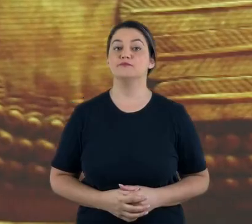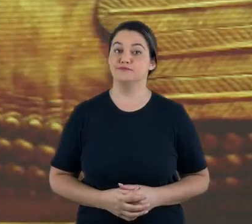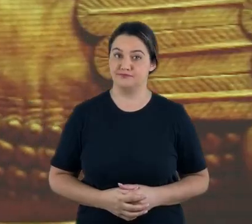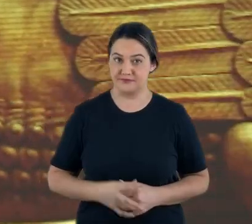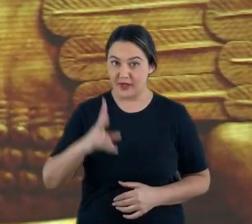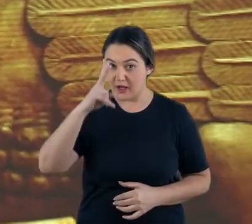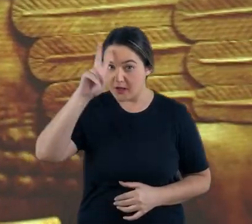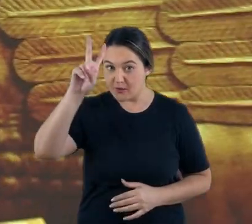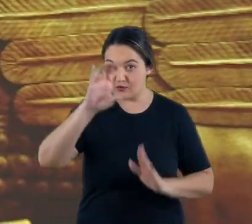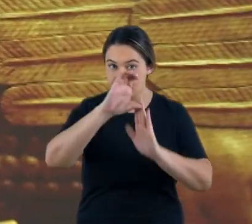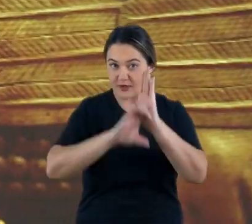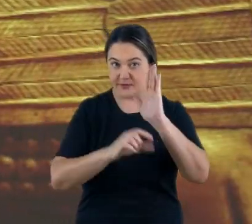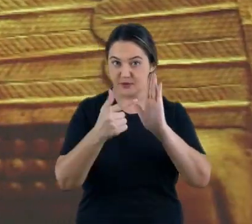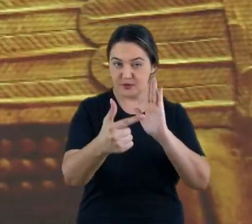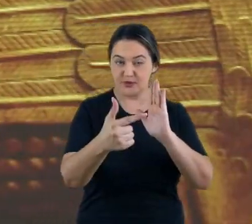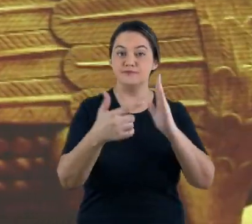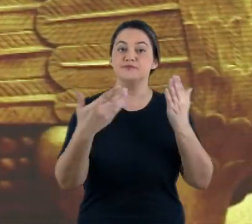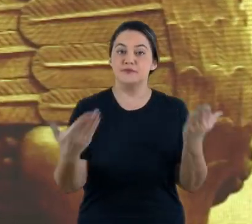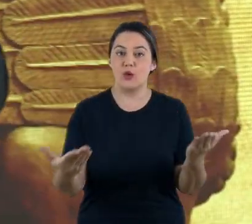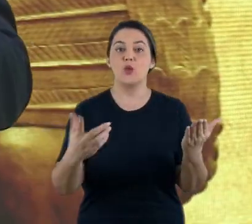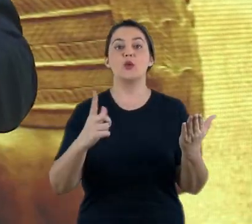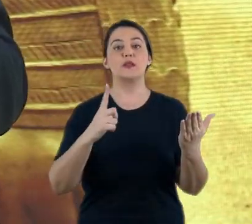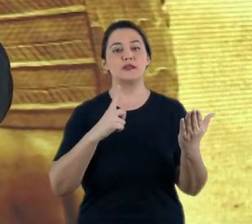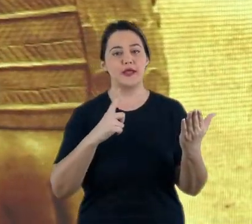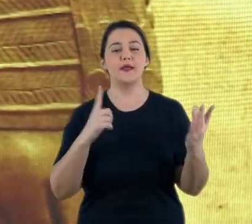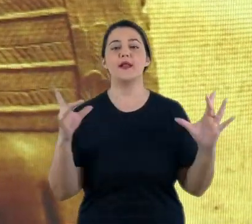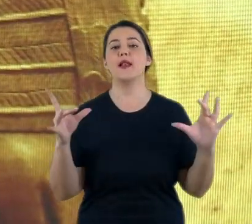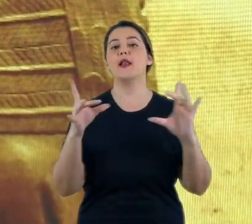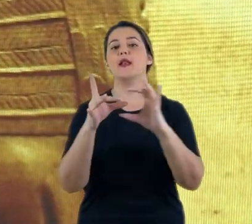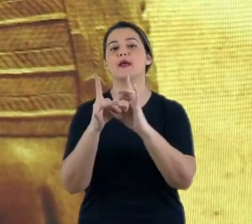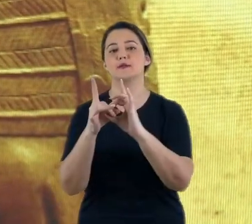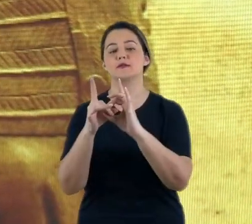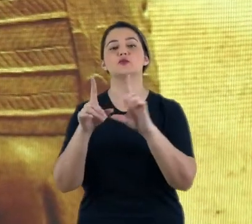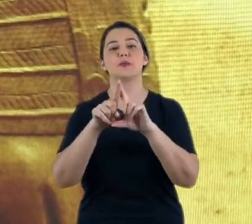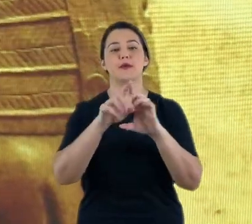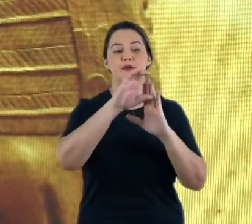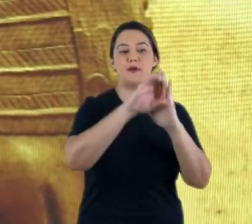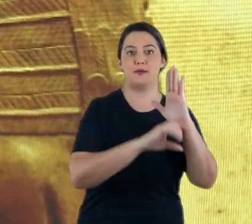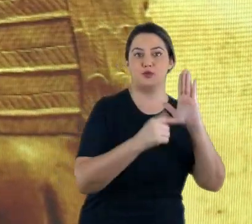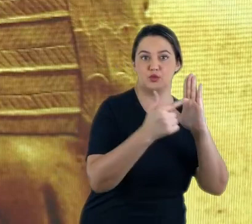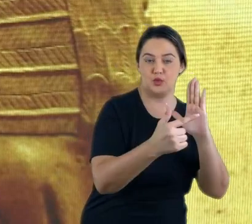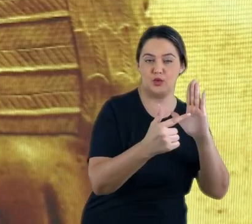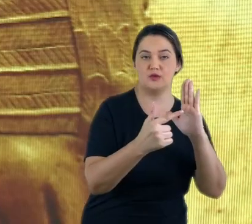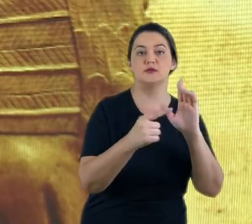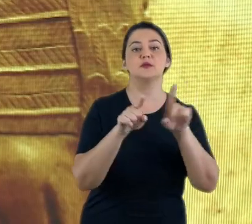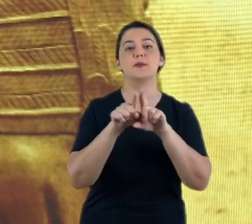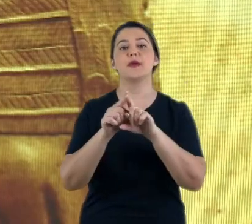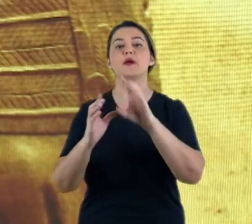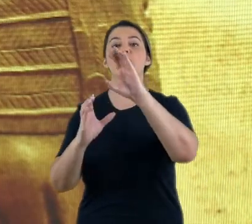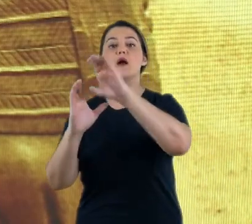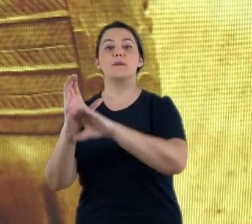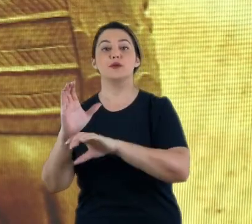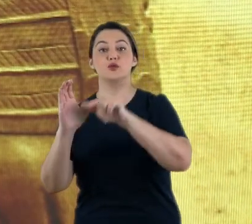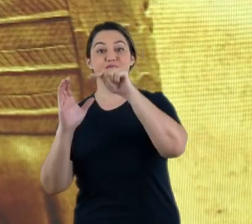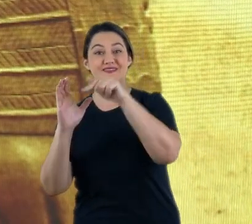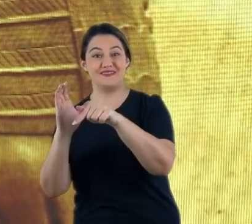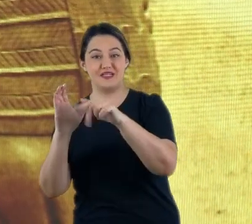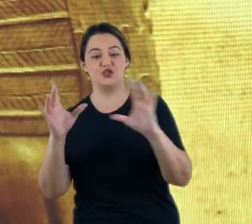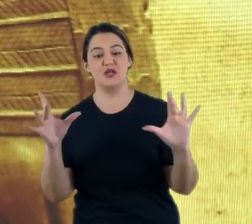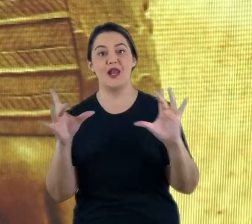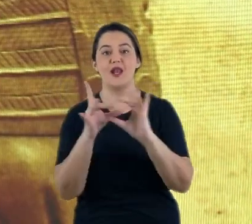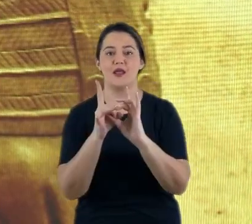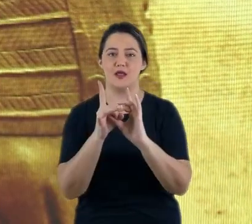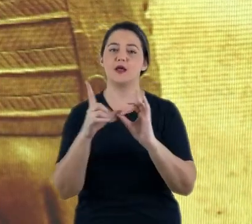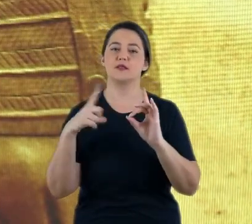de Daniel capítulo 2, eu mostrei que existe uma correlação entre Daniel capítulo 2 e Daniel